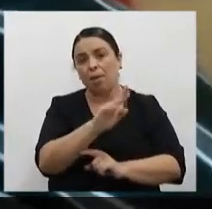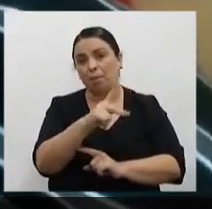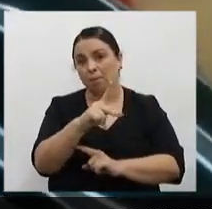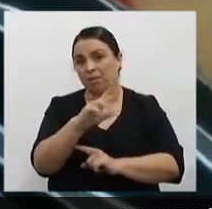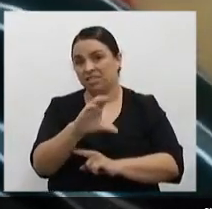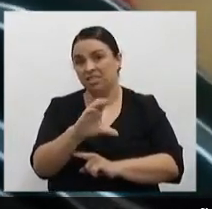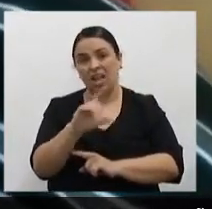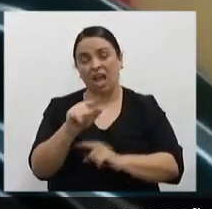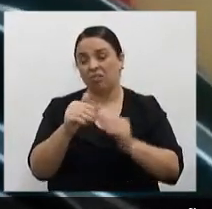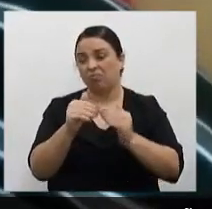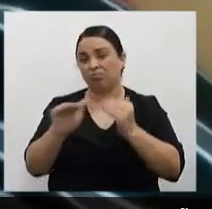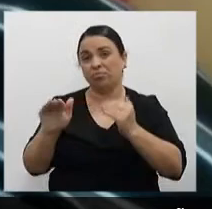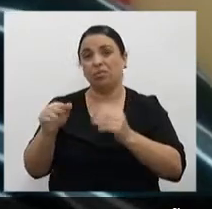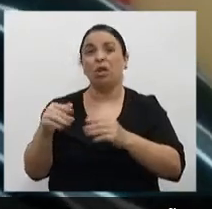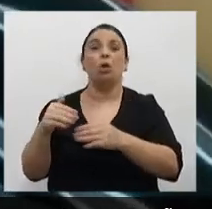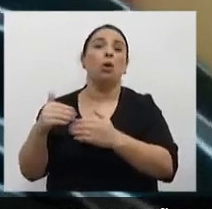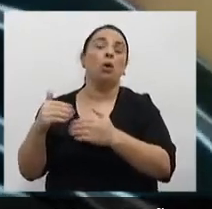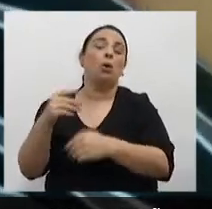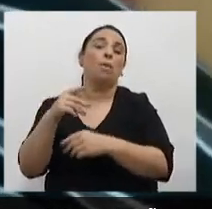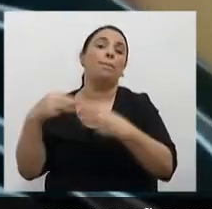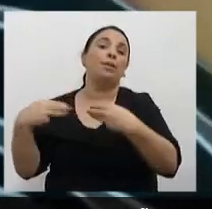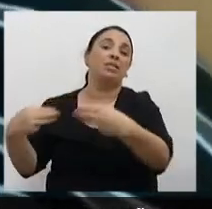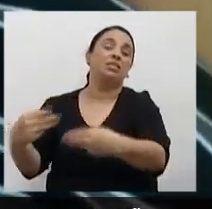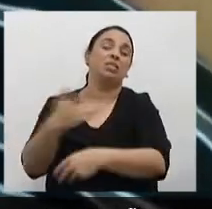que, imagina vocês,